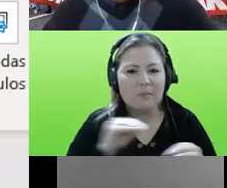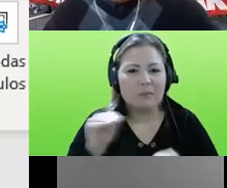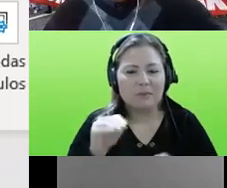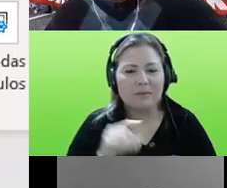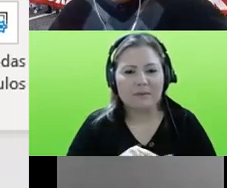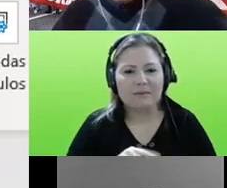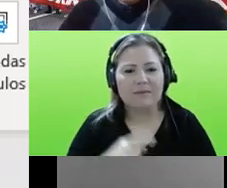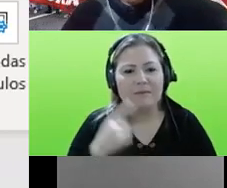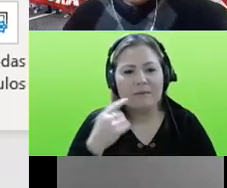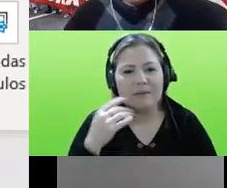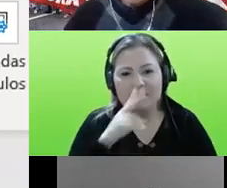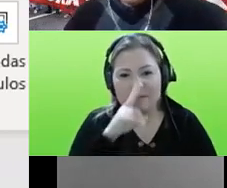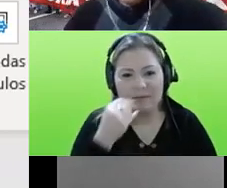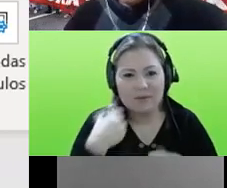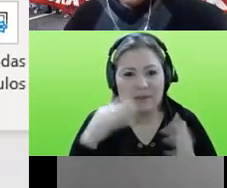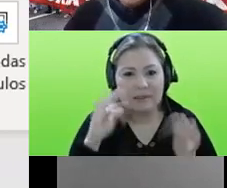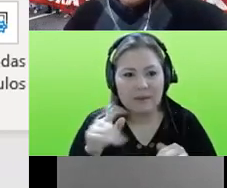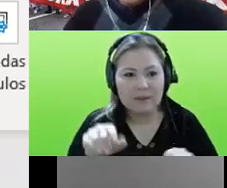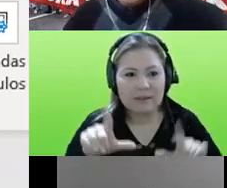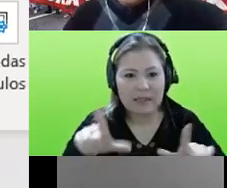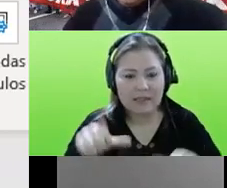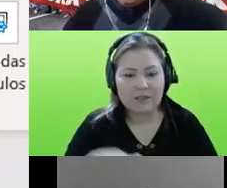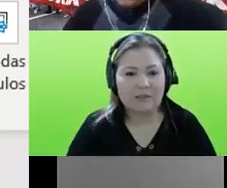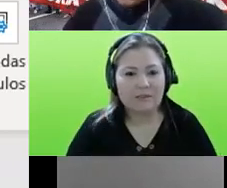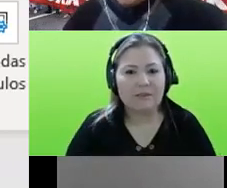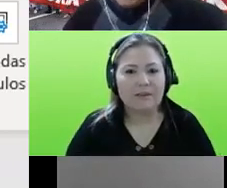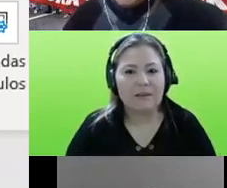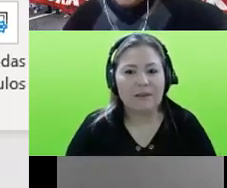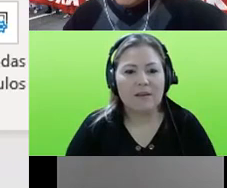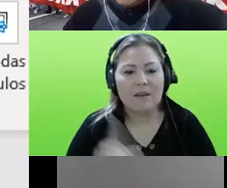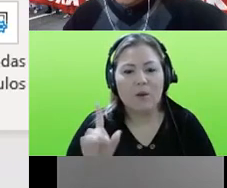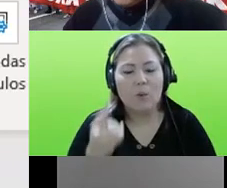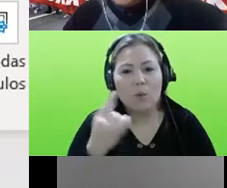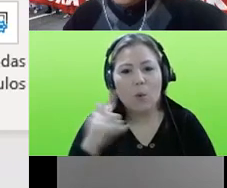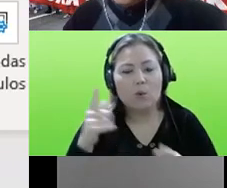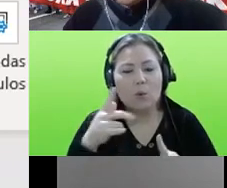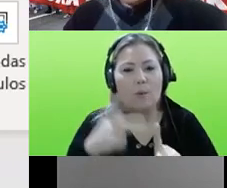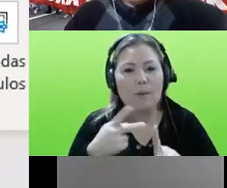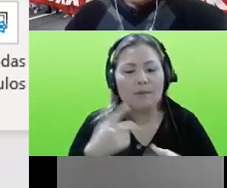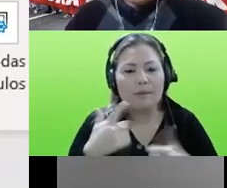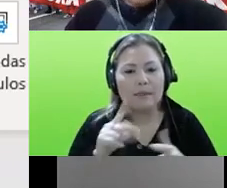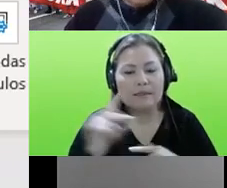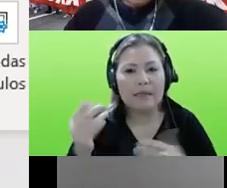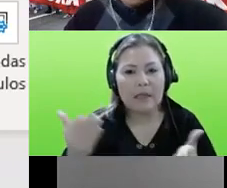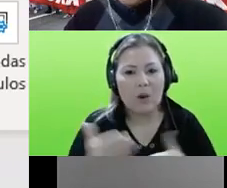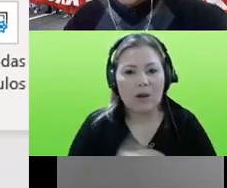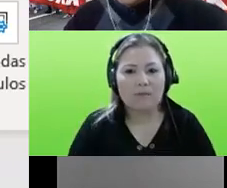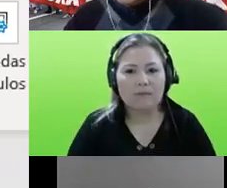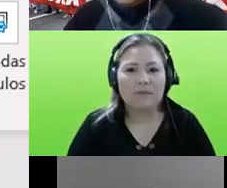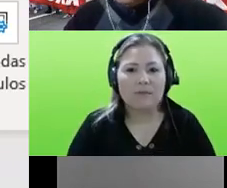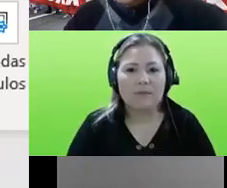caricatas, não é? Aqui eu vou terminar com esse slide, então, que foi um outro paper que está saindo agora